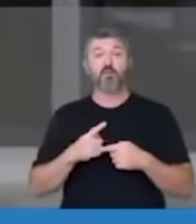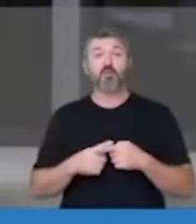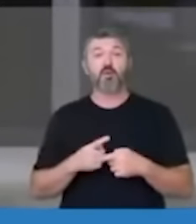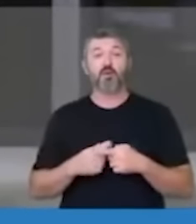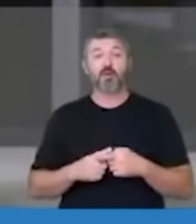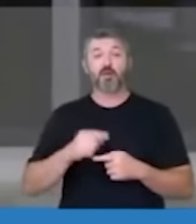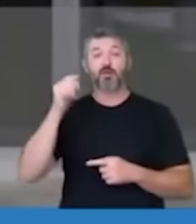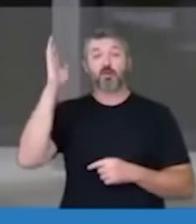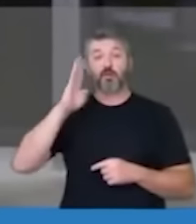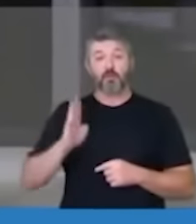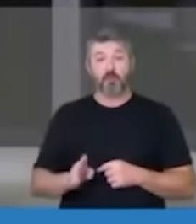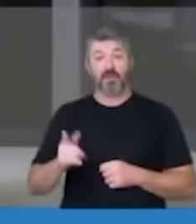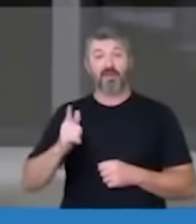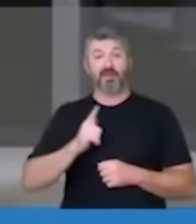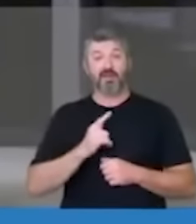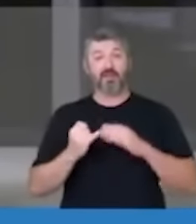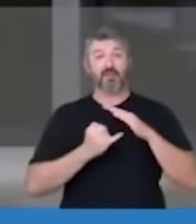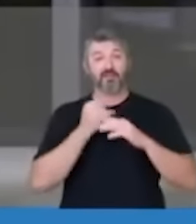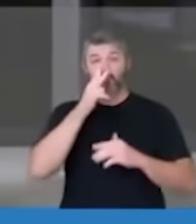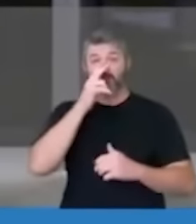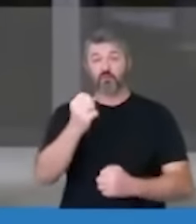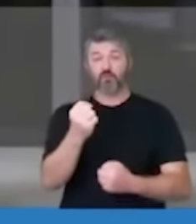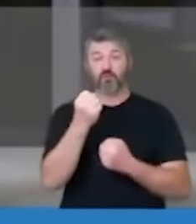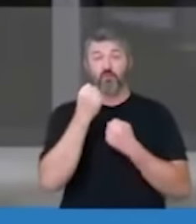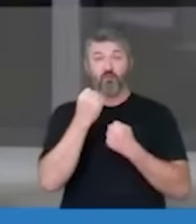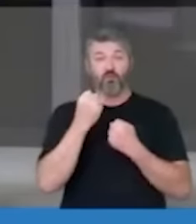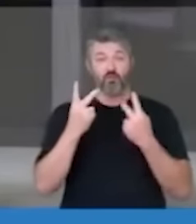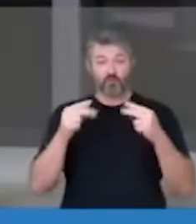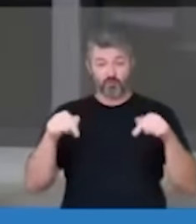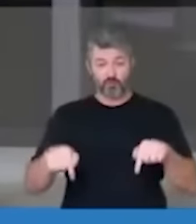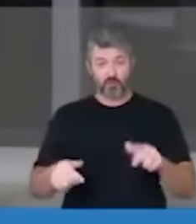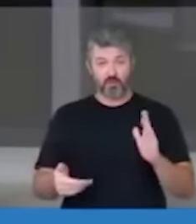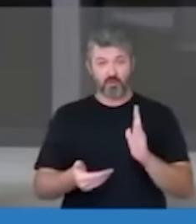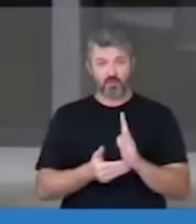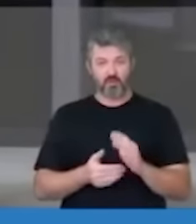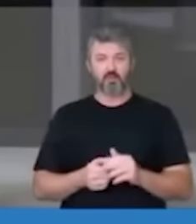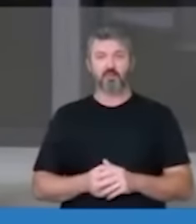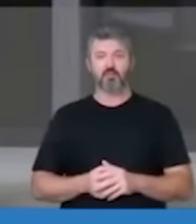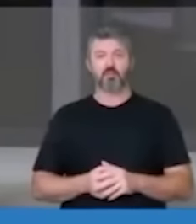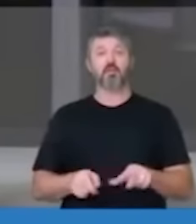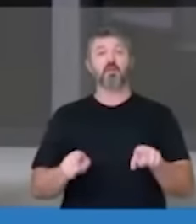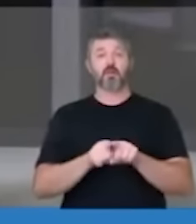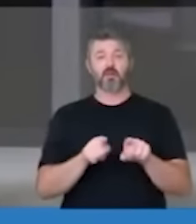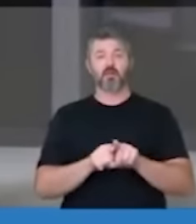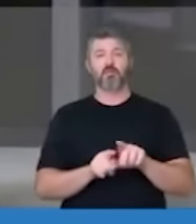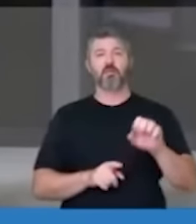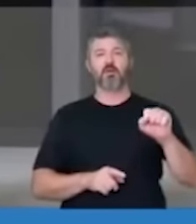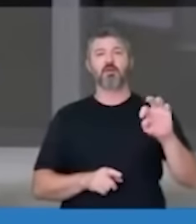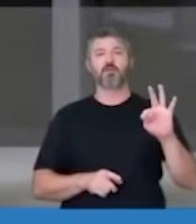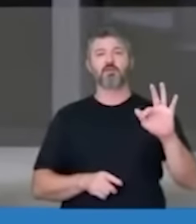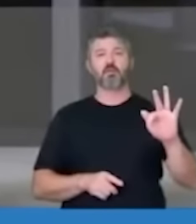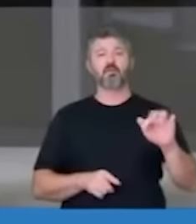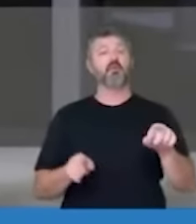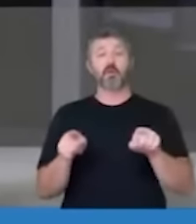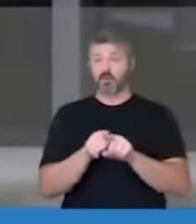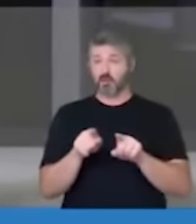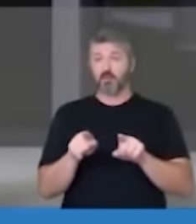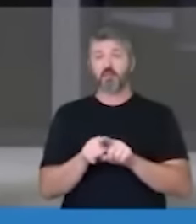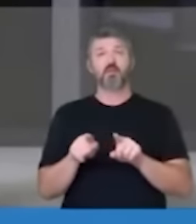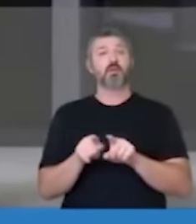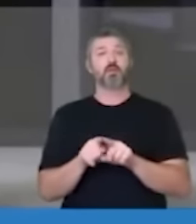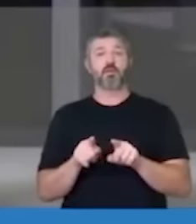o Brasil tem instituições fortes, como esta casa, mas como o Supremo Tribunal Federal e como